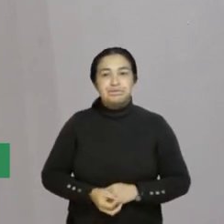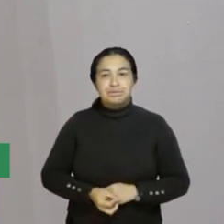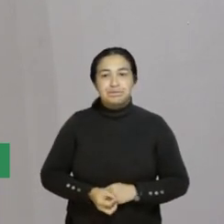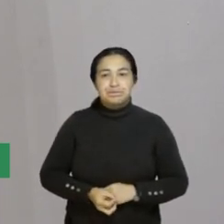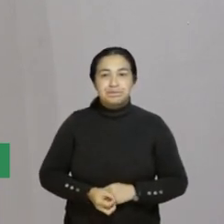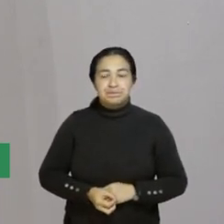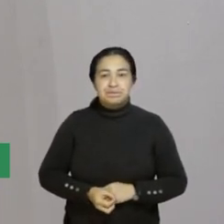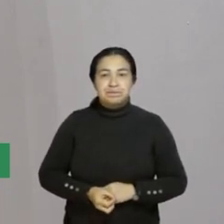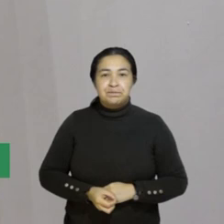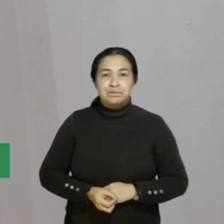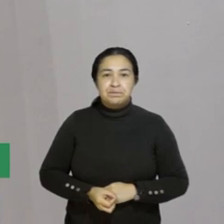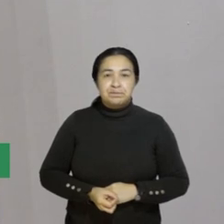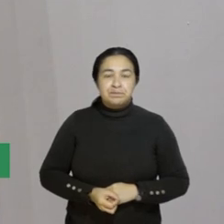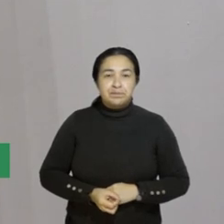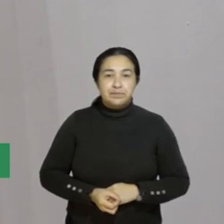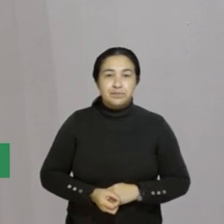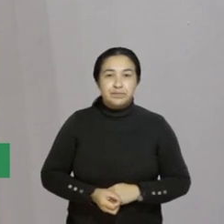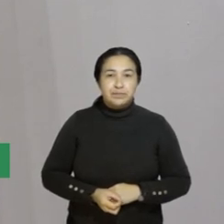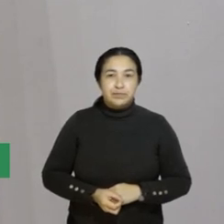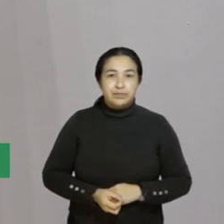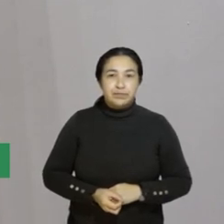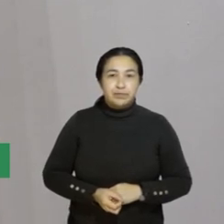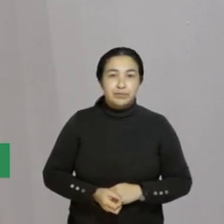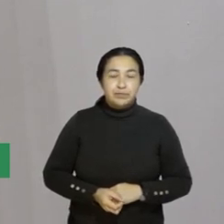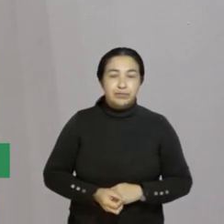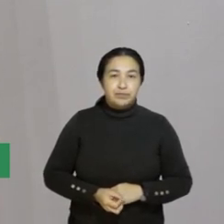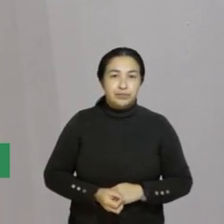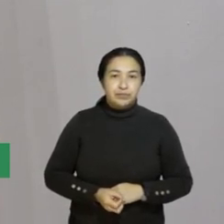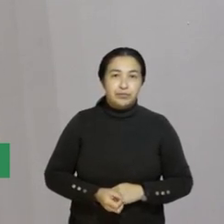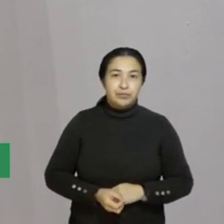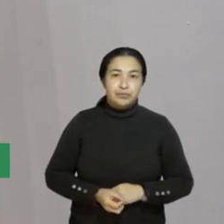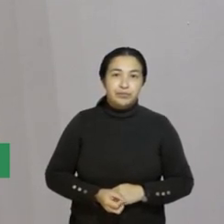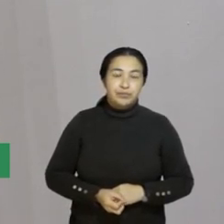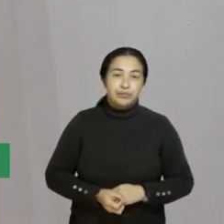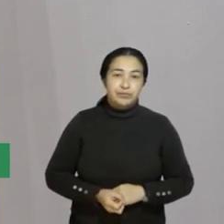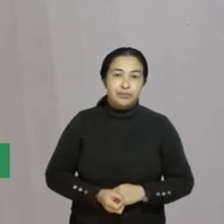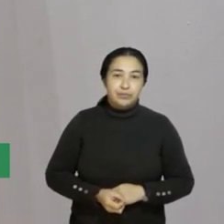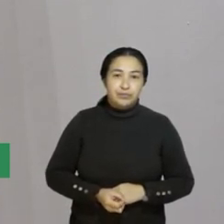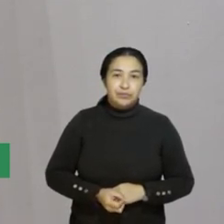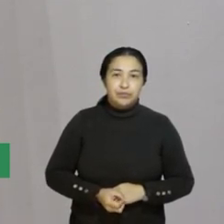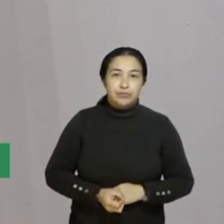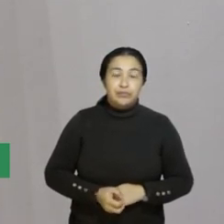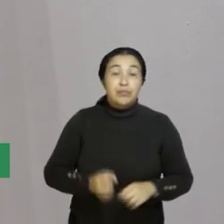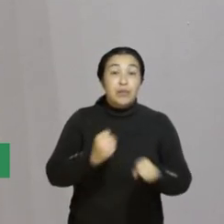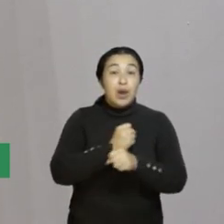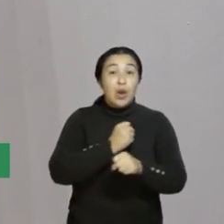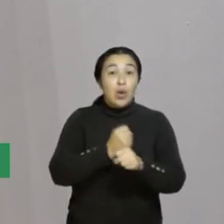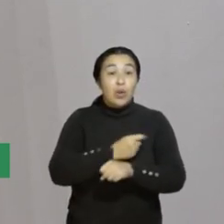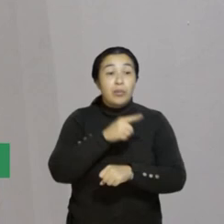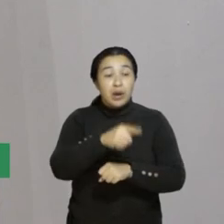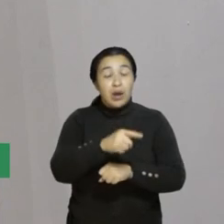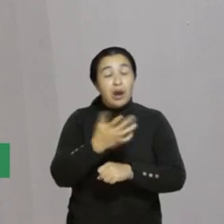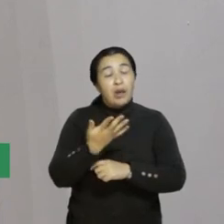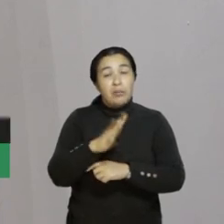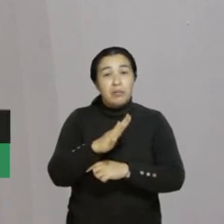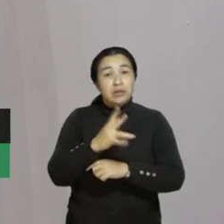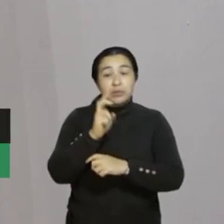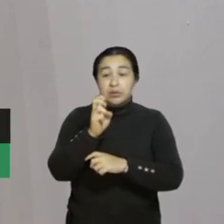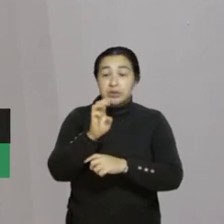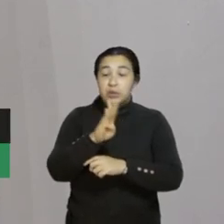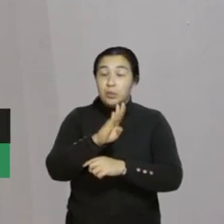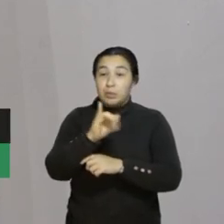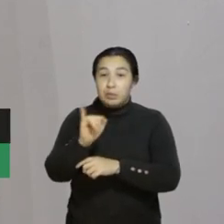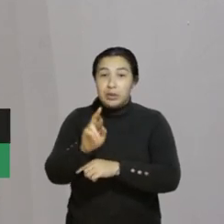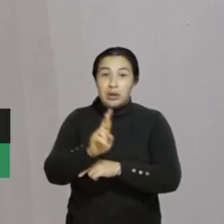E uma obra, senhores deputados, estimada em cerca de 5 bilhões de reais,